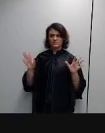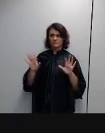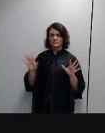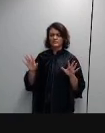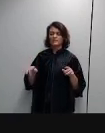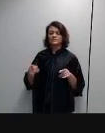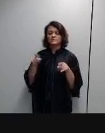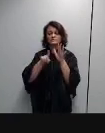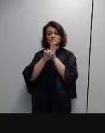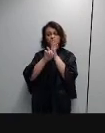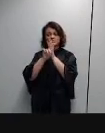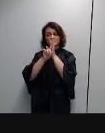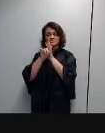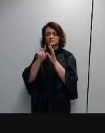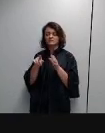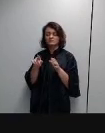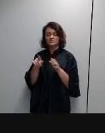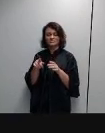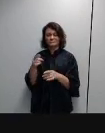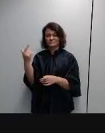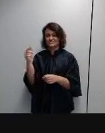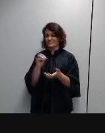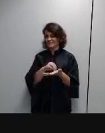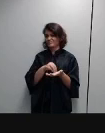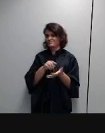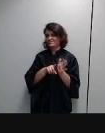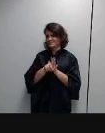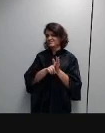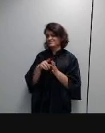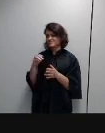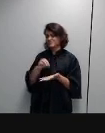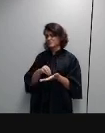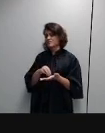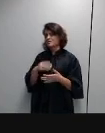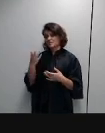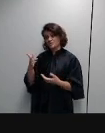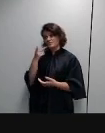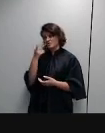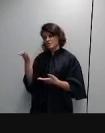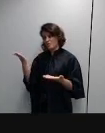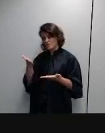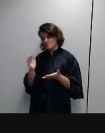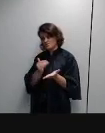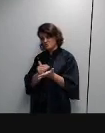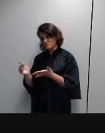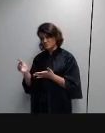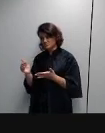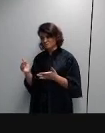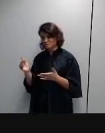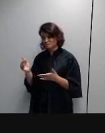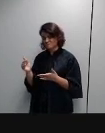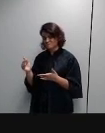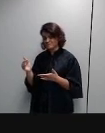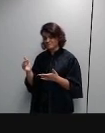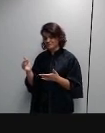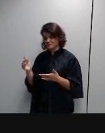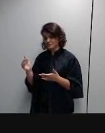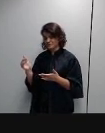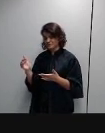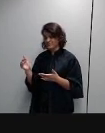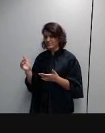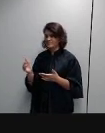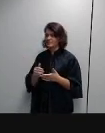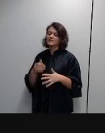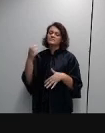e ele me mandou ele percurso muito sério e eu digo aqui logo dois no início está regendo do meu voto e essa relação